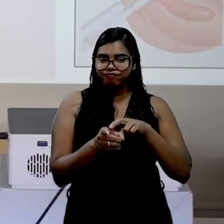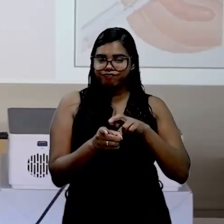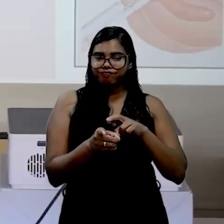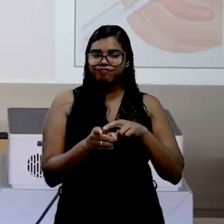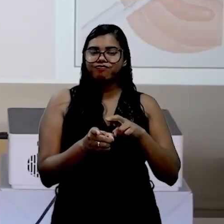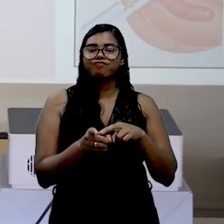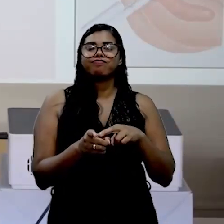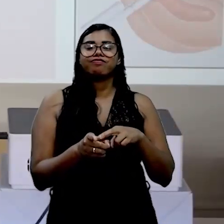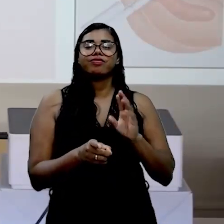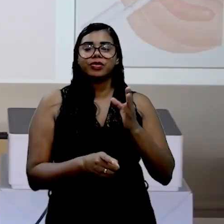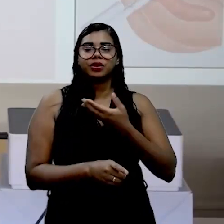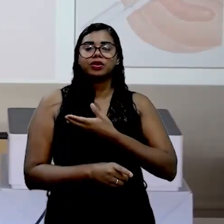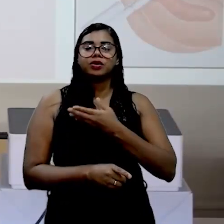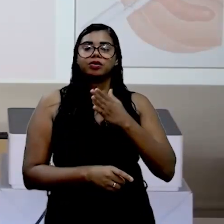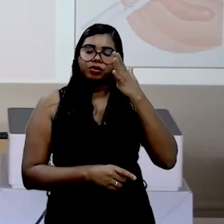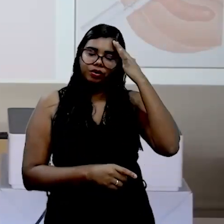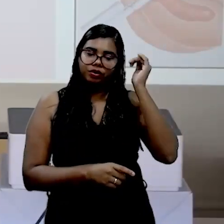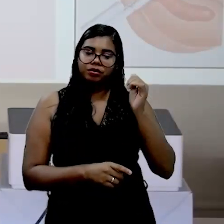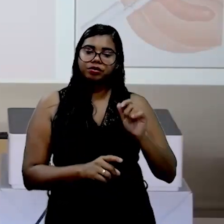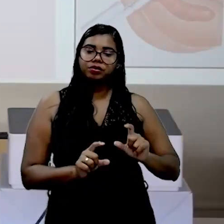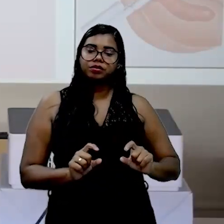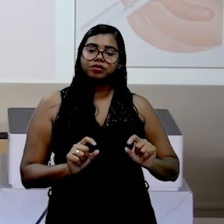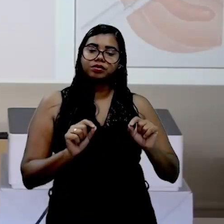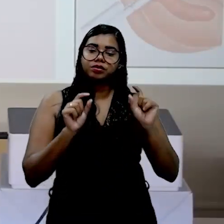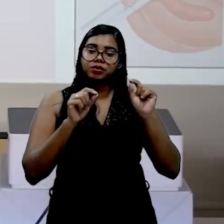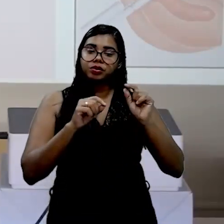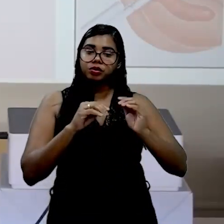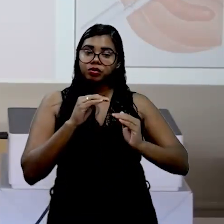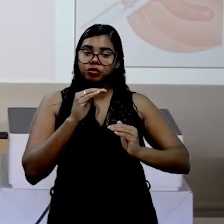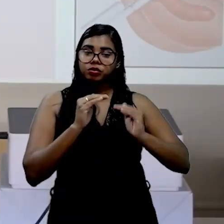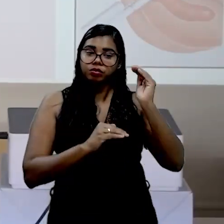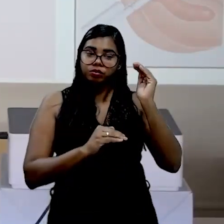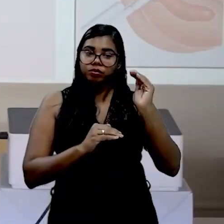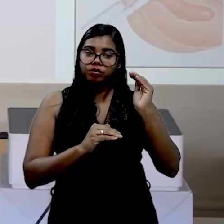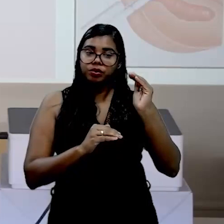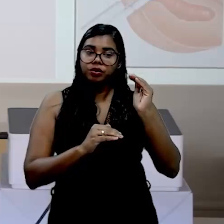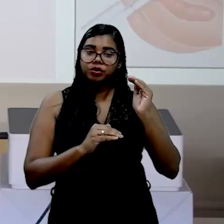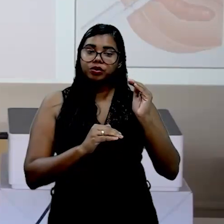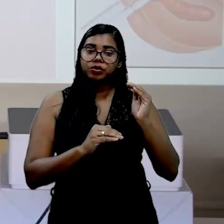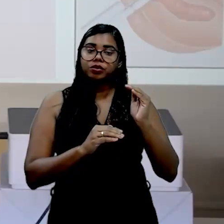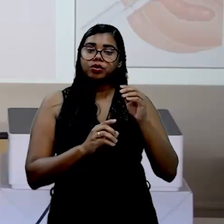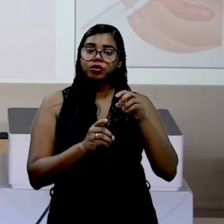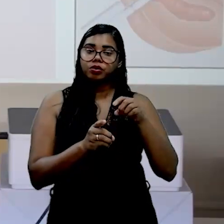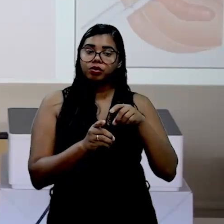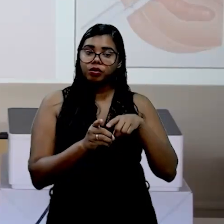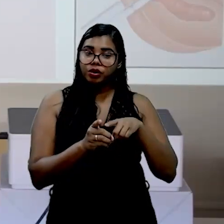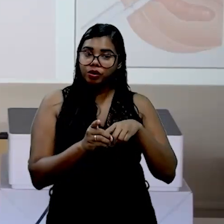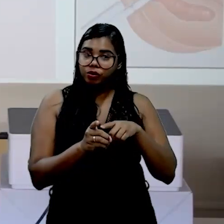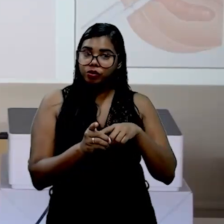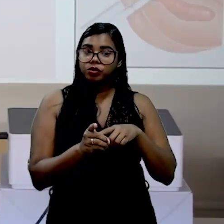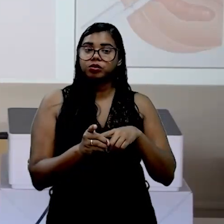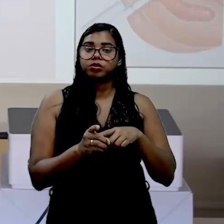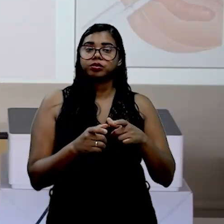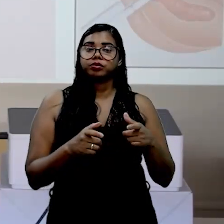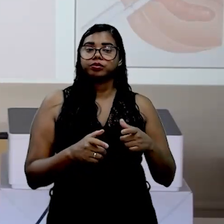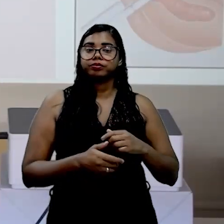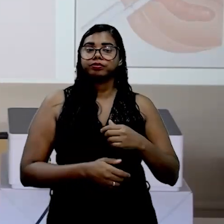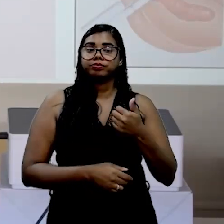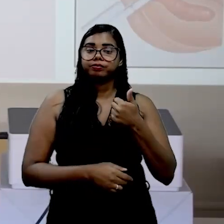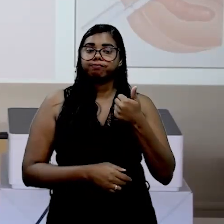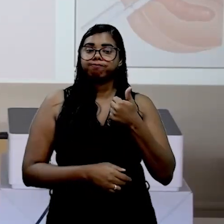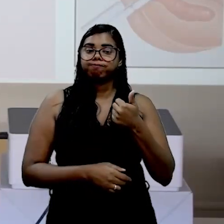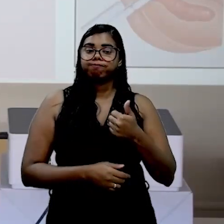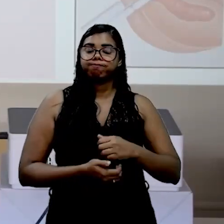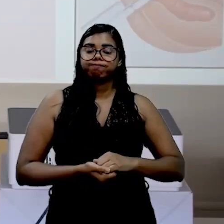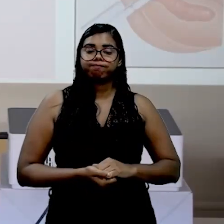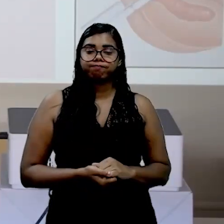com um número das alterações, e quanto maior o número, mais agressivo é o tumor. Então, o primeiro número é a